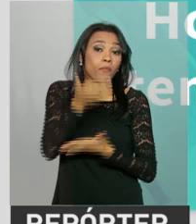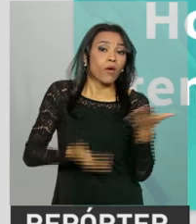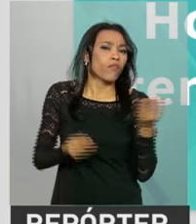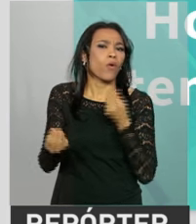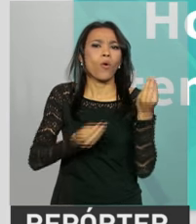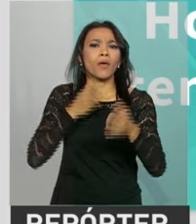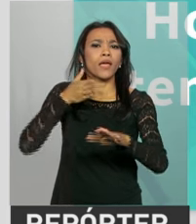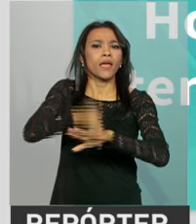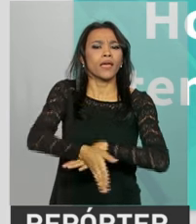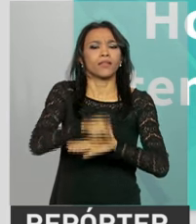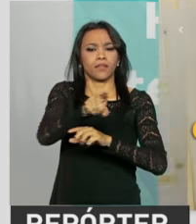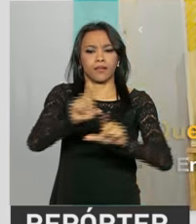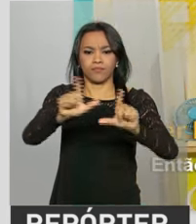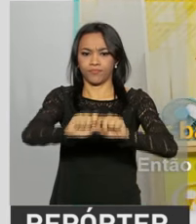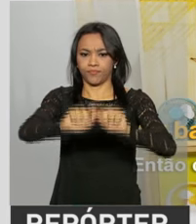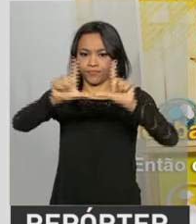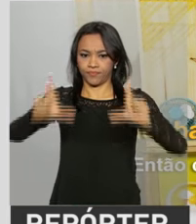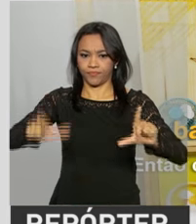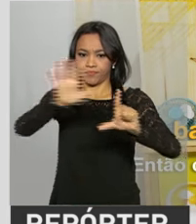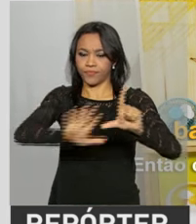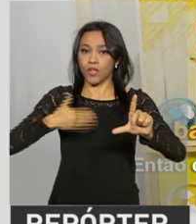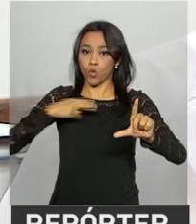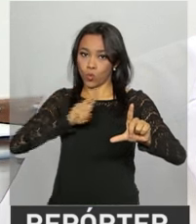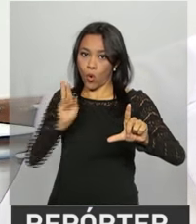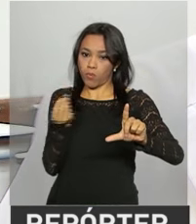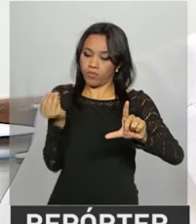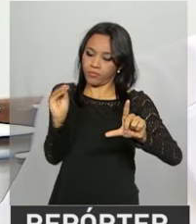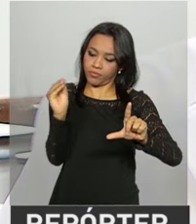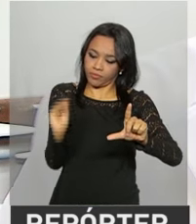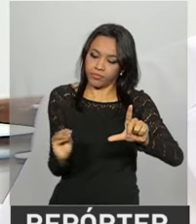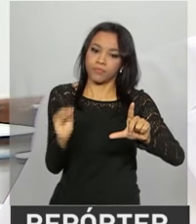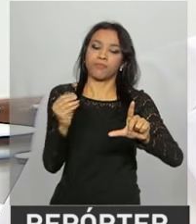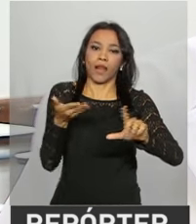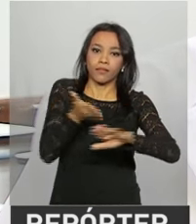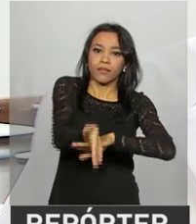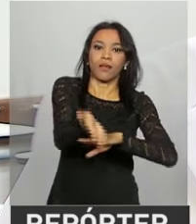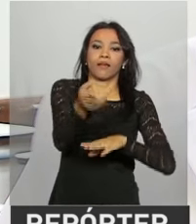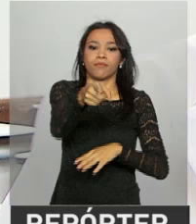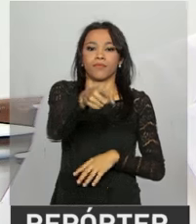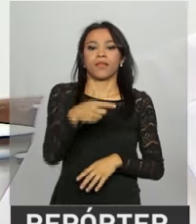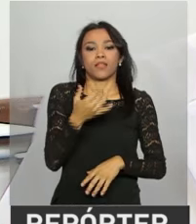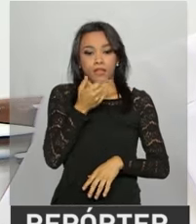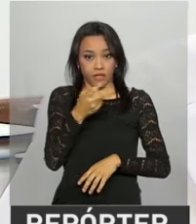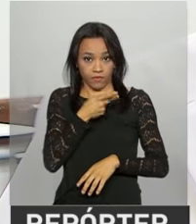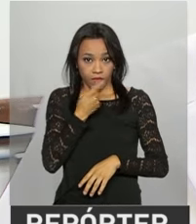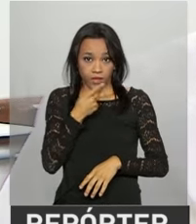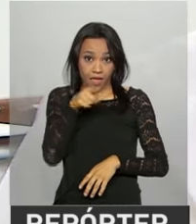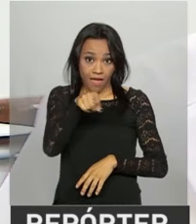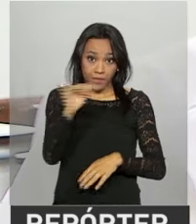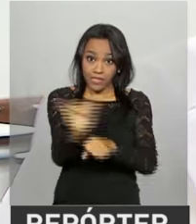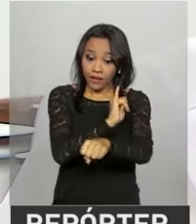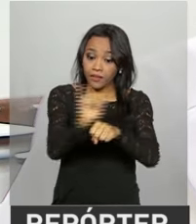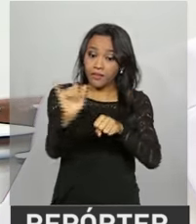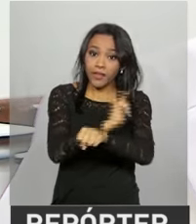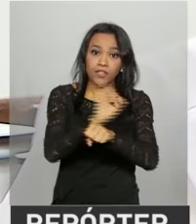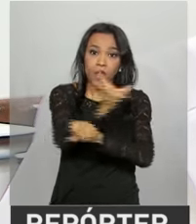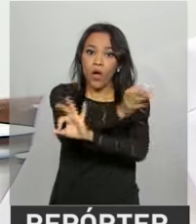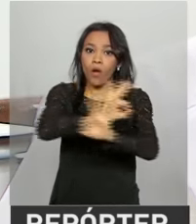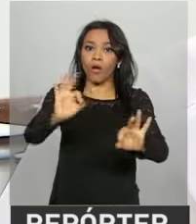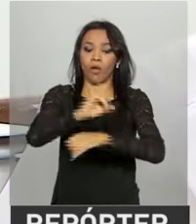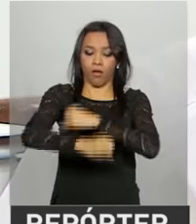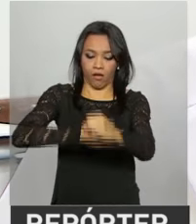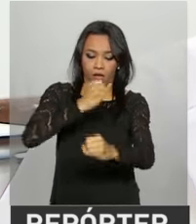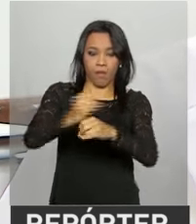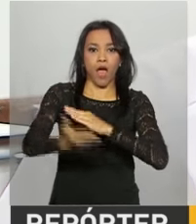é só entrar no portal hora do Enem e fazer um cadastro é mais uma importante ferramenta que está disponível para